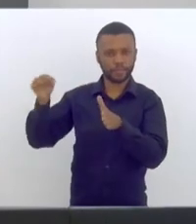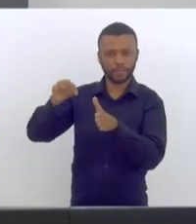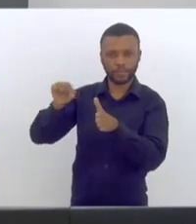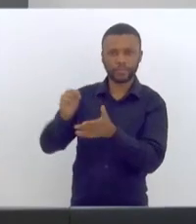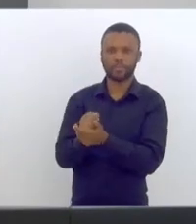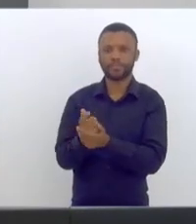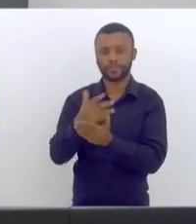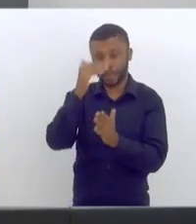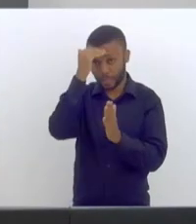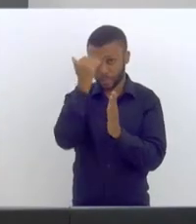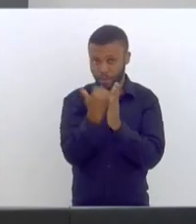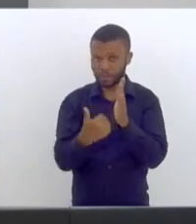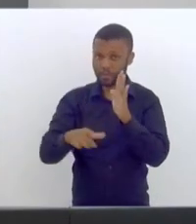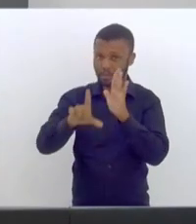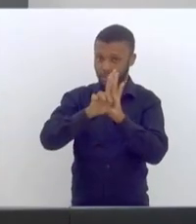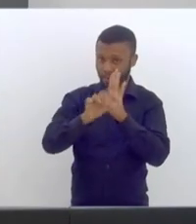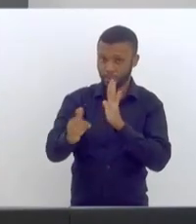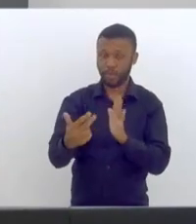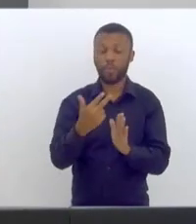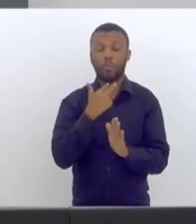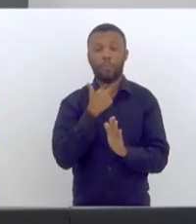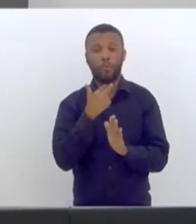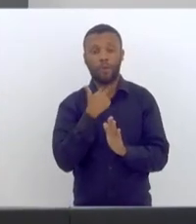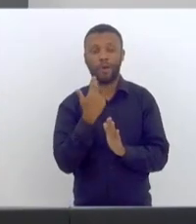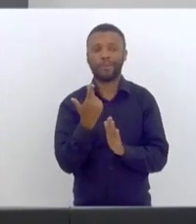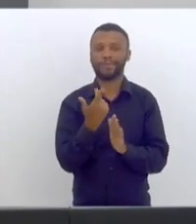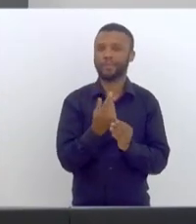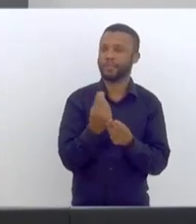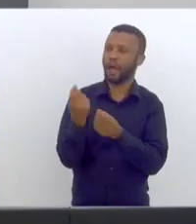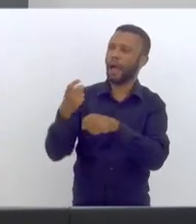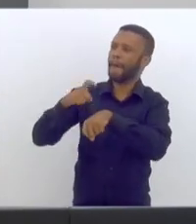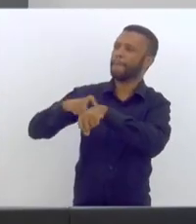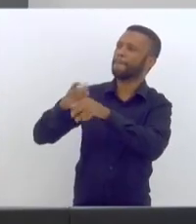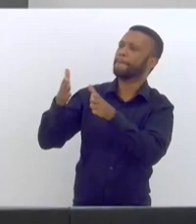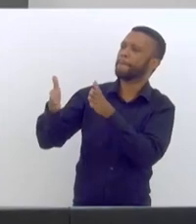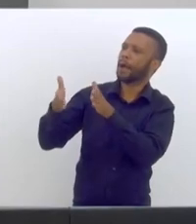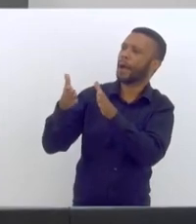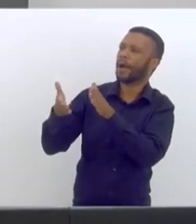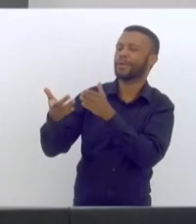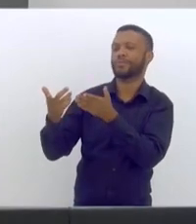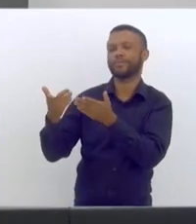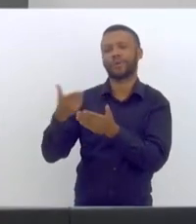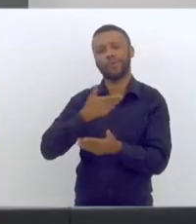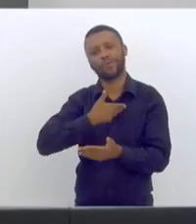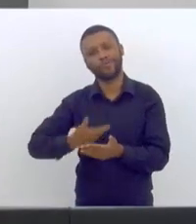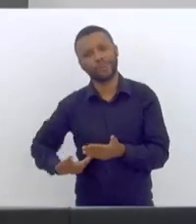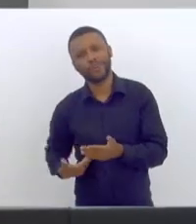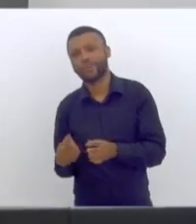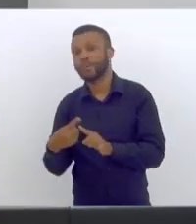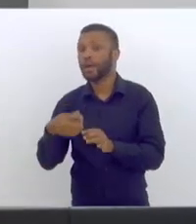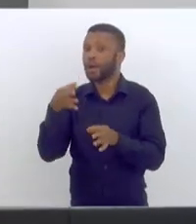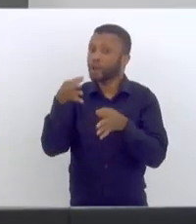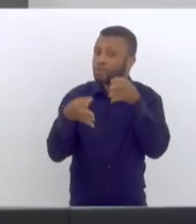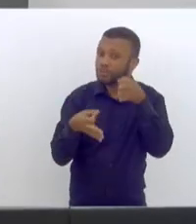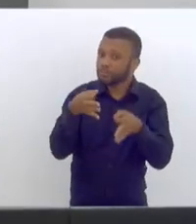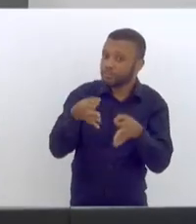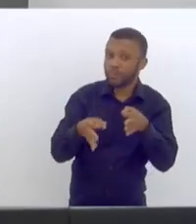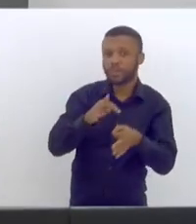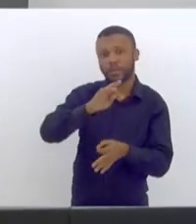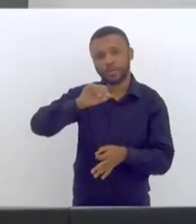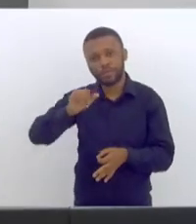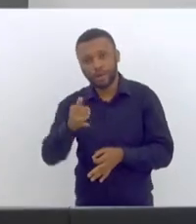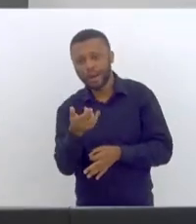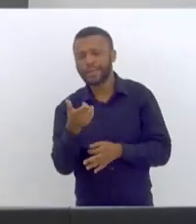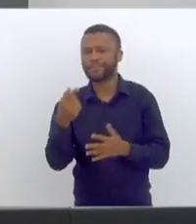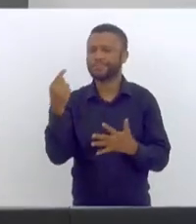legislativo não pode dar prazo para poder executivo que o Tribunal de Justiça toda